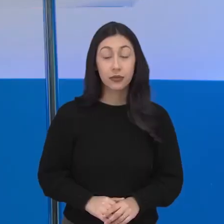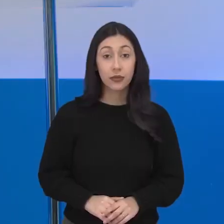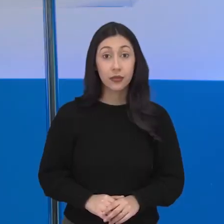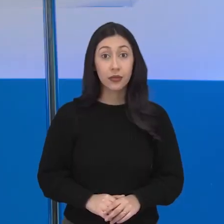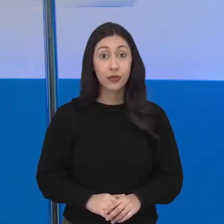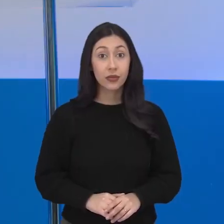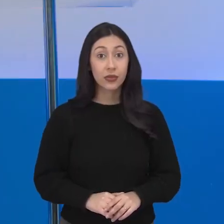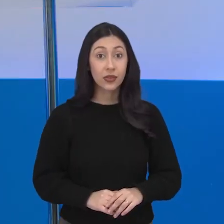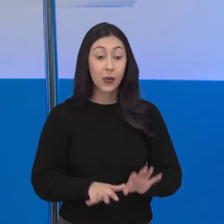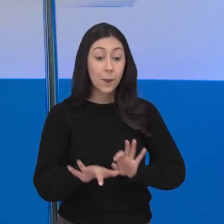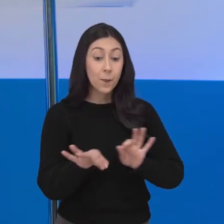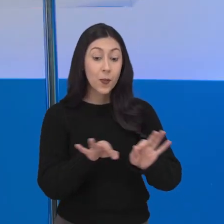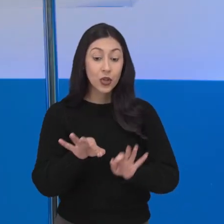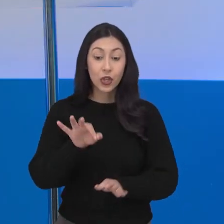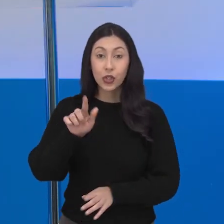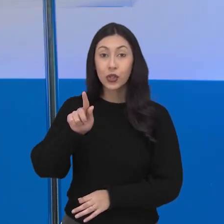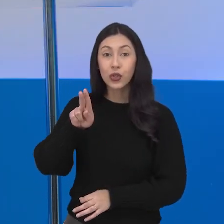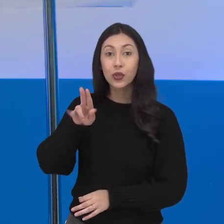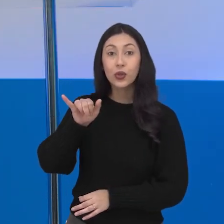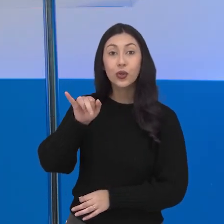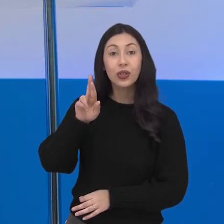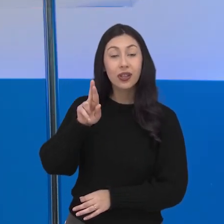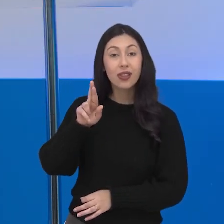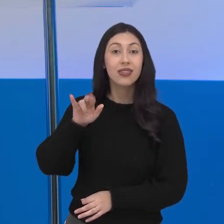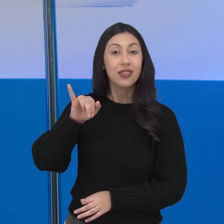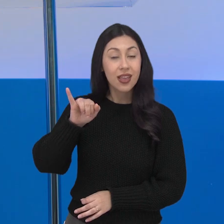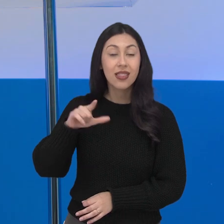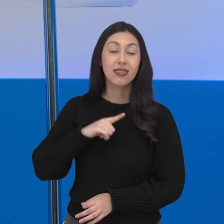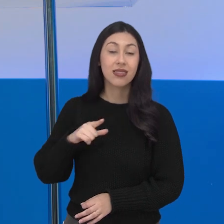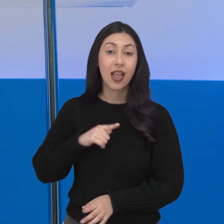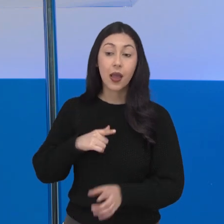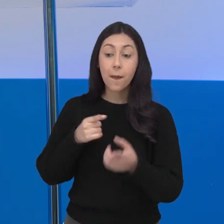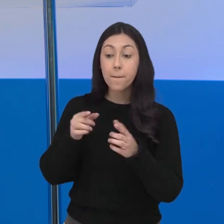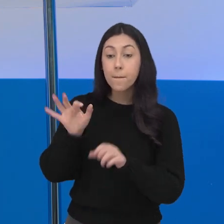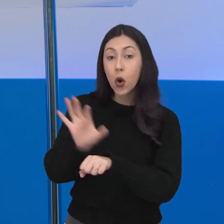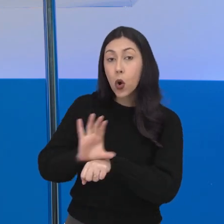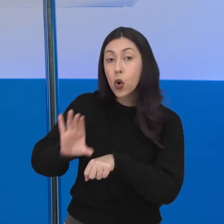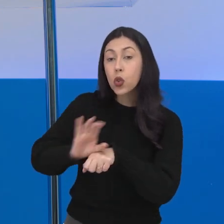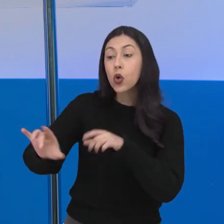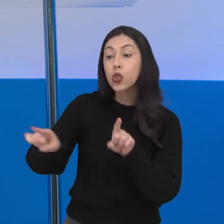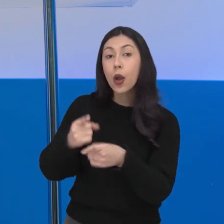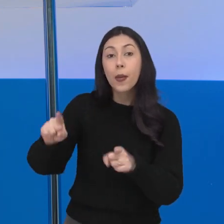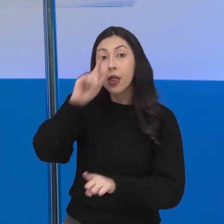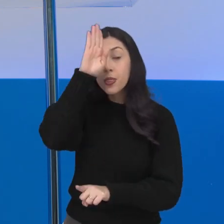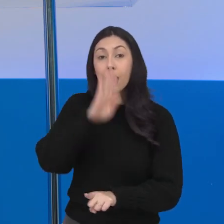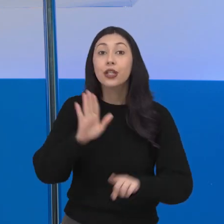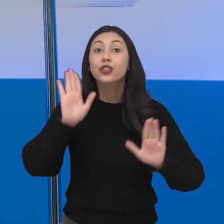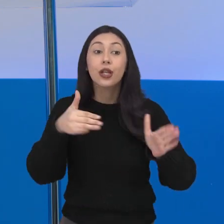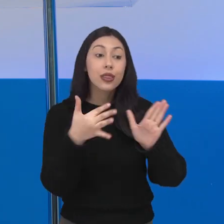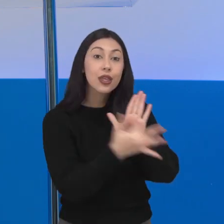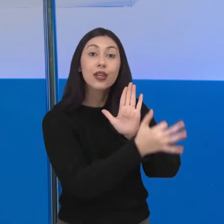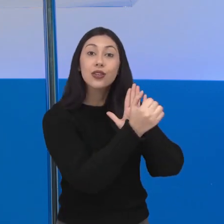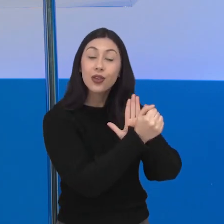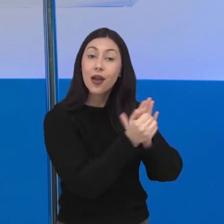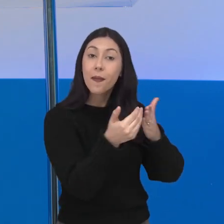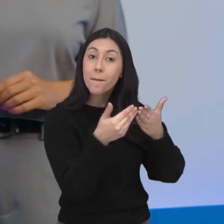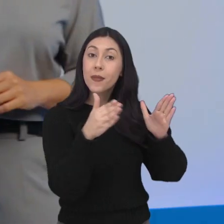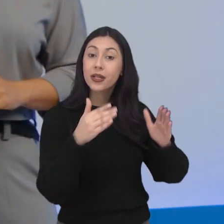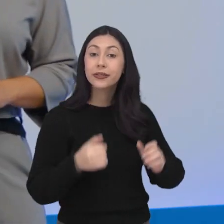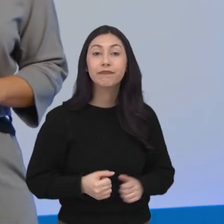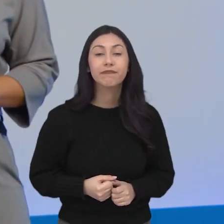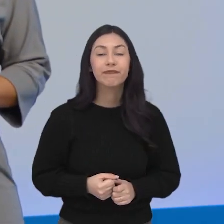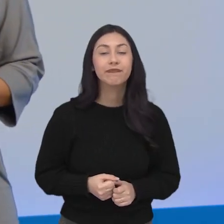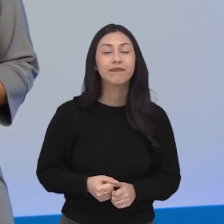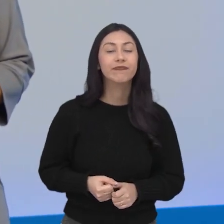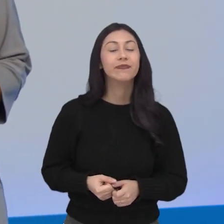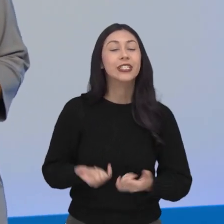O Projeto Guri, que oferece cursos de música de graça para crianças e adolescentes, está com inscrições abertas.